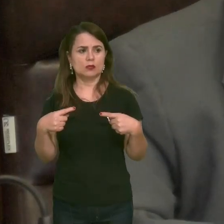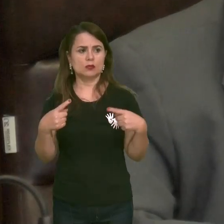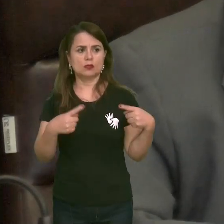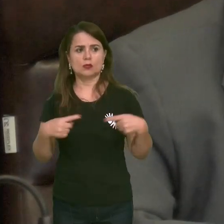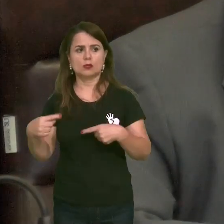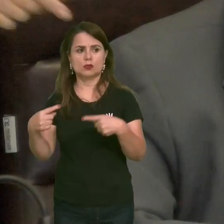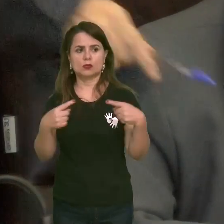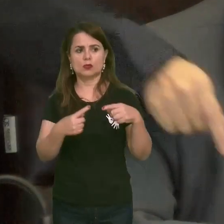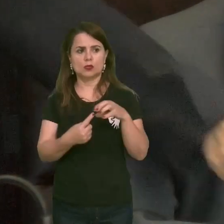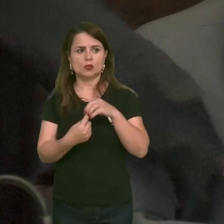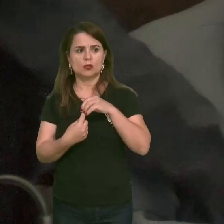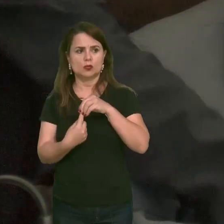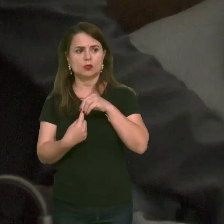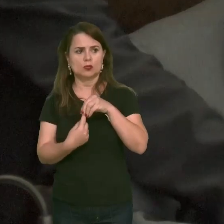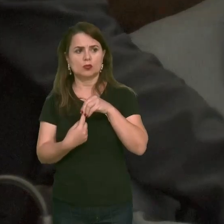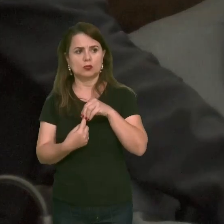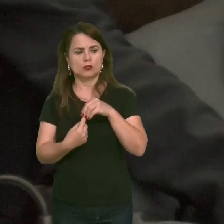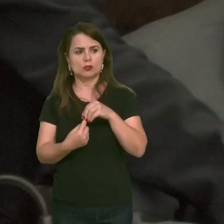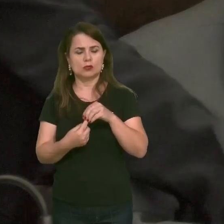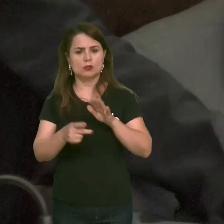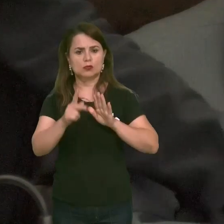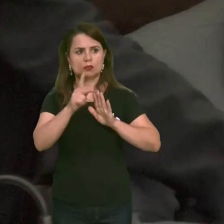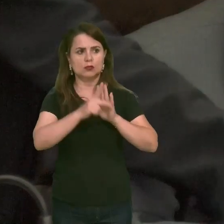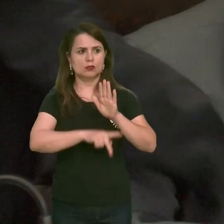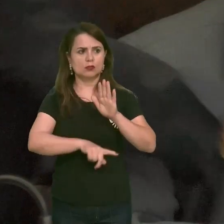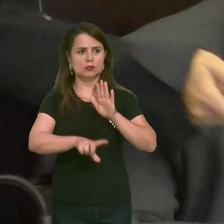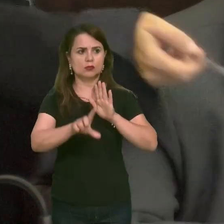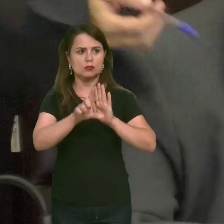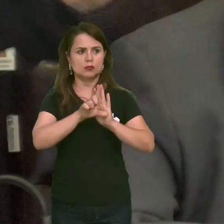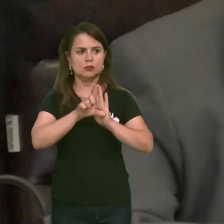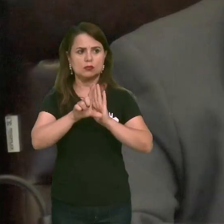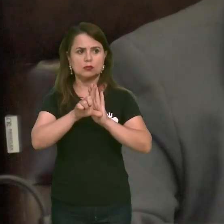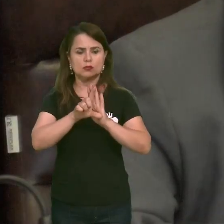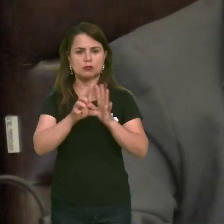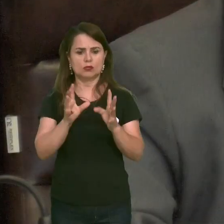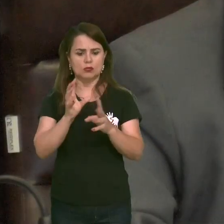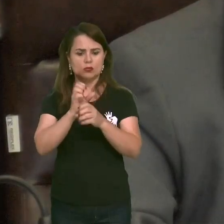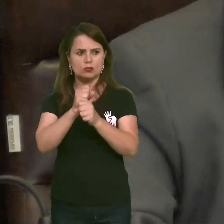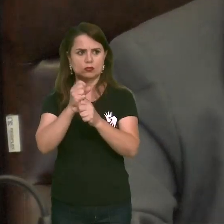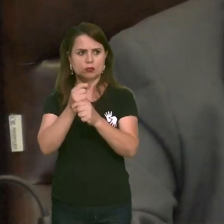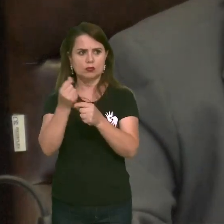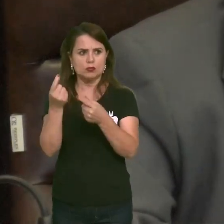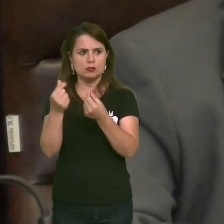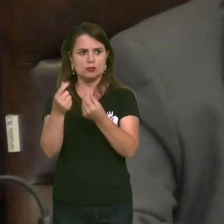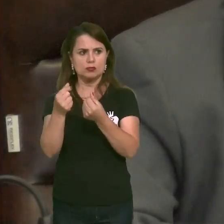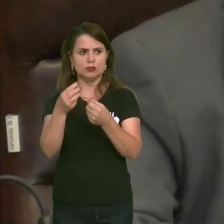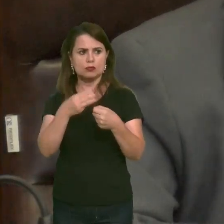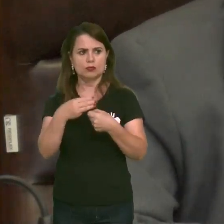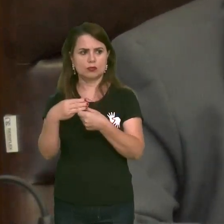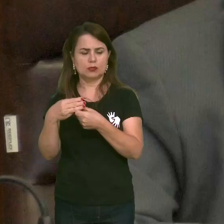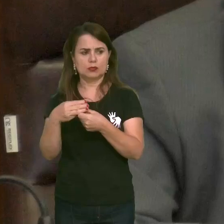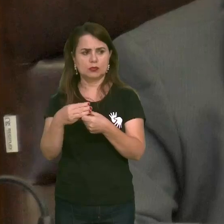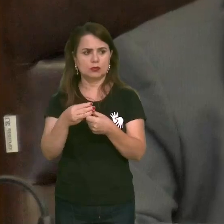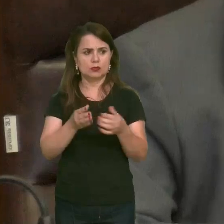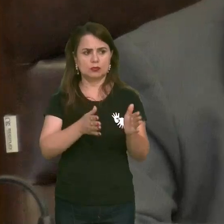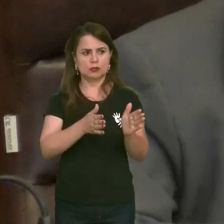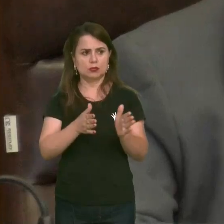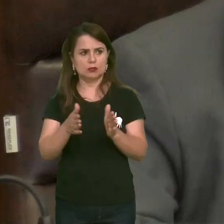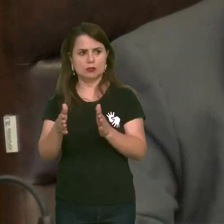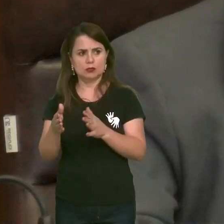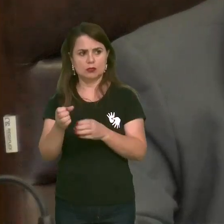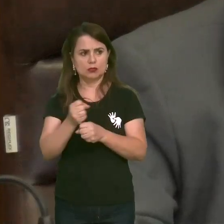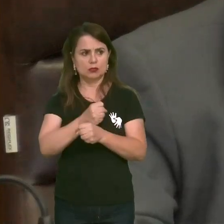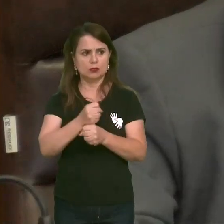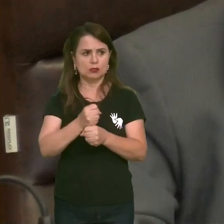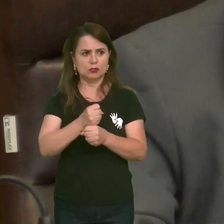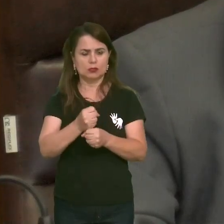está em discussão única o projeto de lei do orçamento Geral do município para exercícios 2023 essa palavra